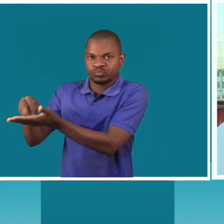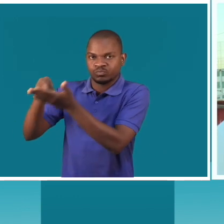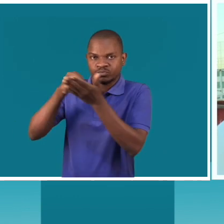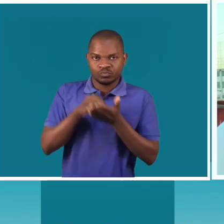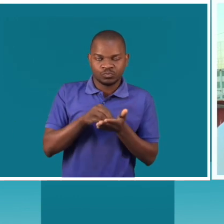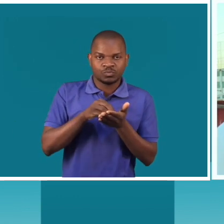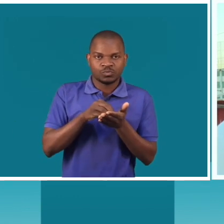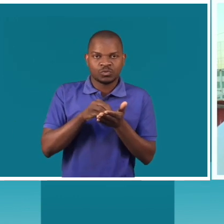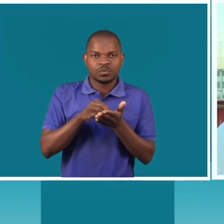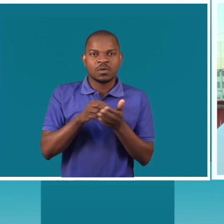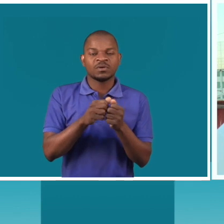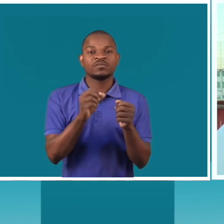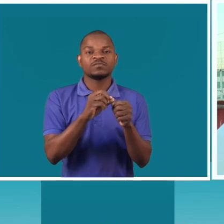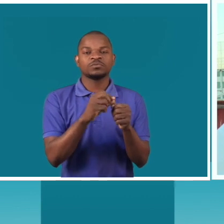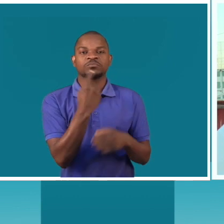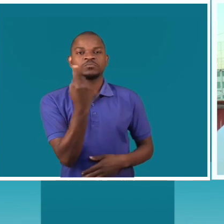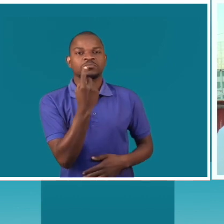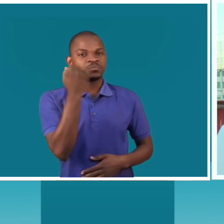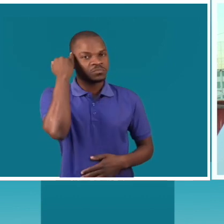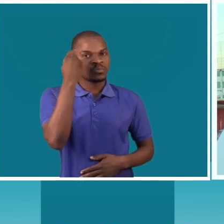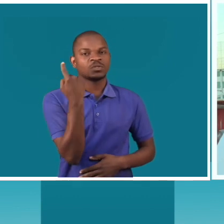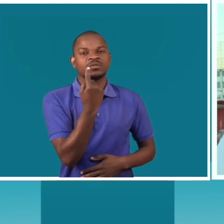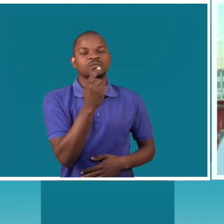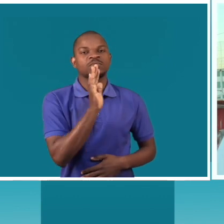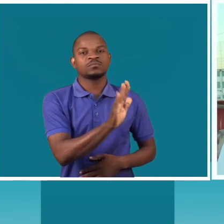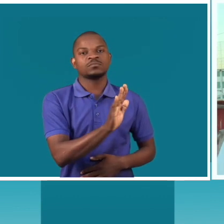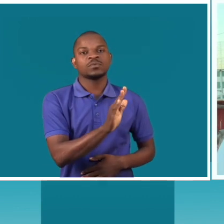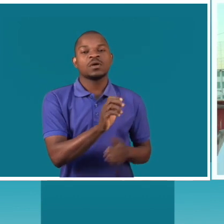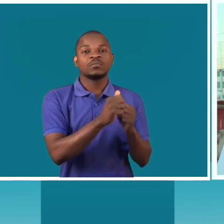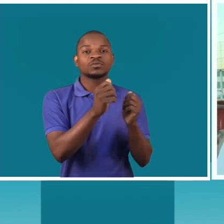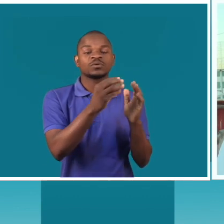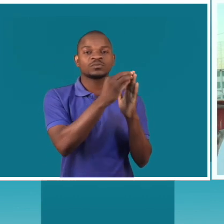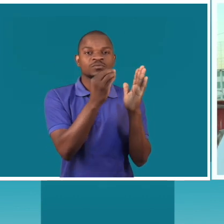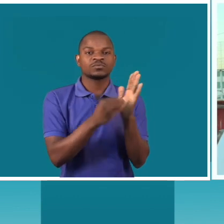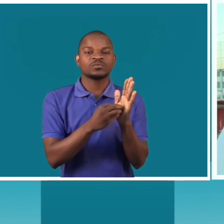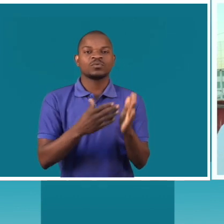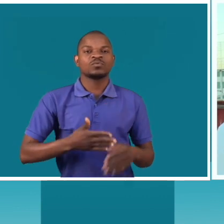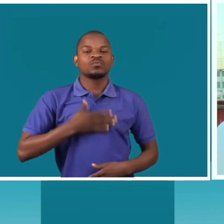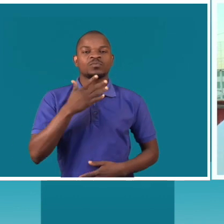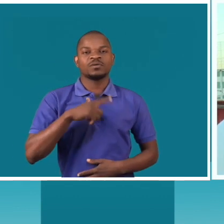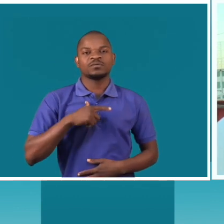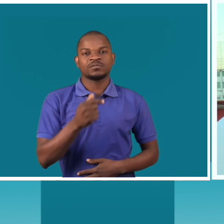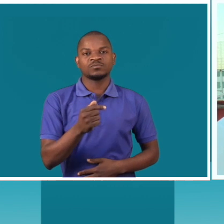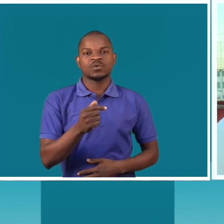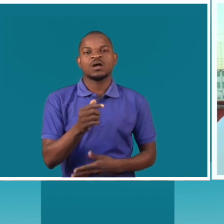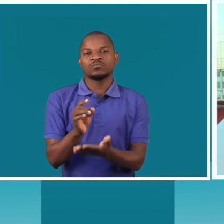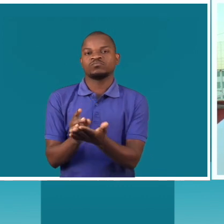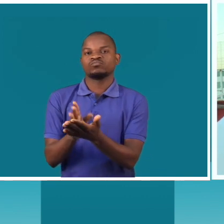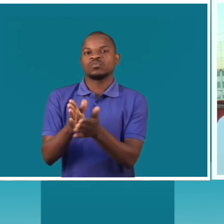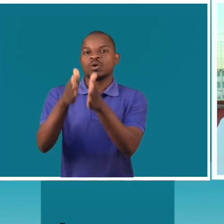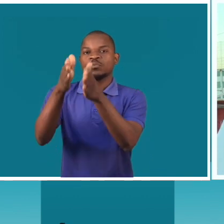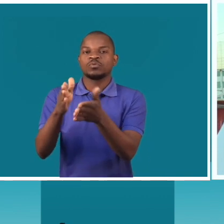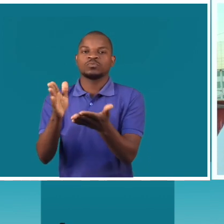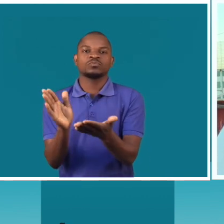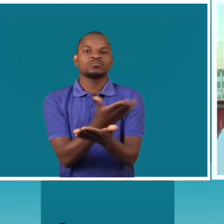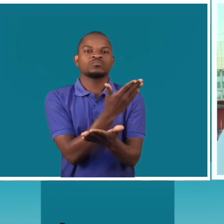conseguem transportar aquilo que o treinador pede para ser feito, simplesmente fazem aquilo que bate na tola. E isto tudo tem implicância no treinador.